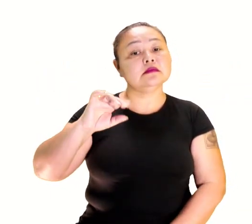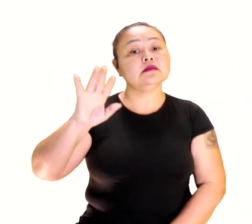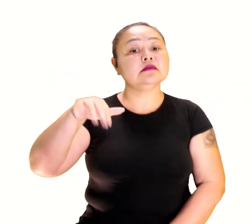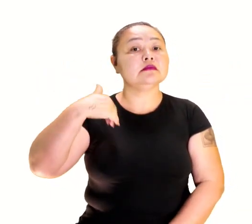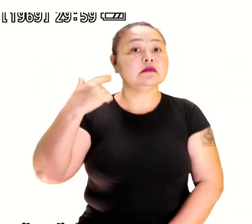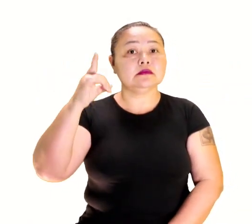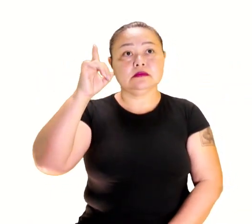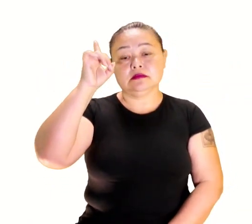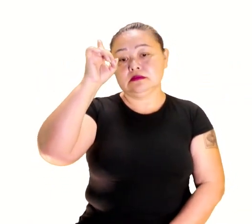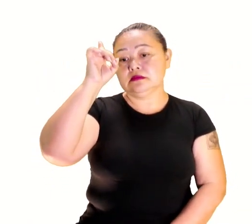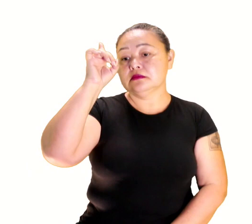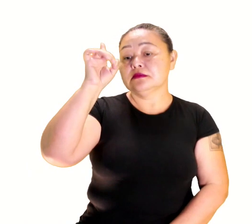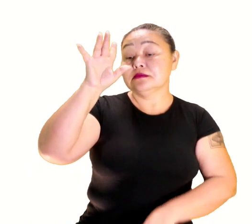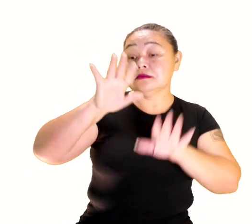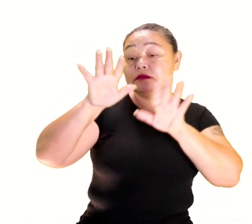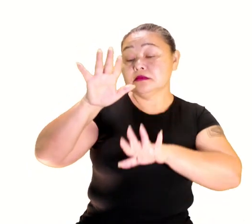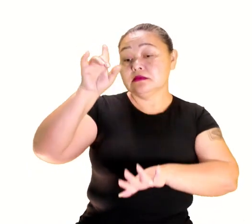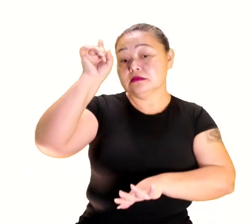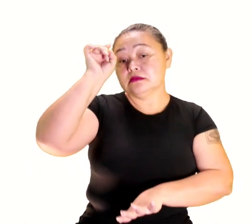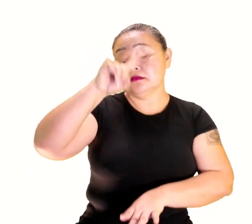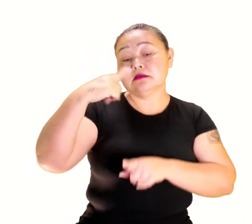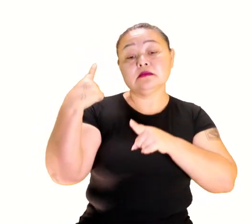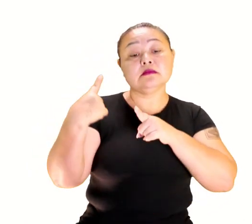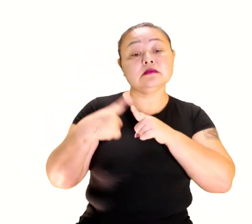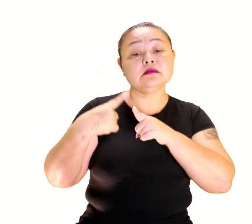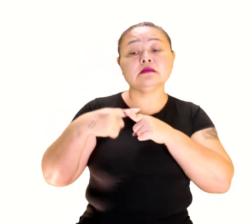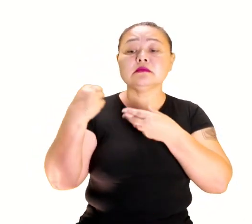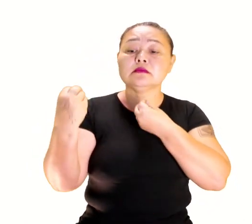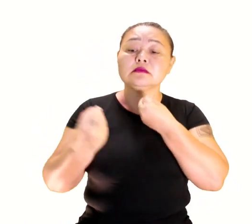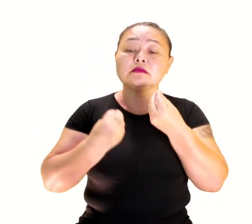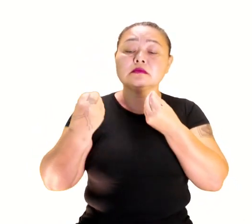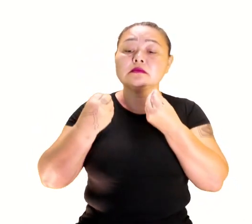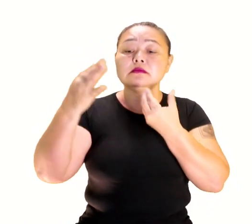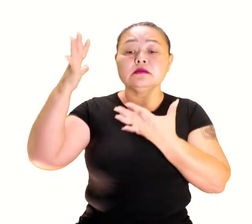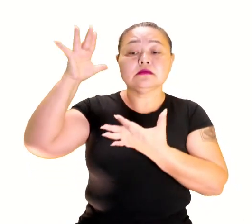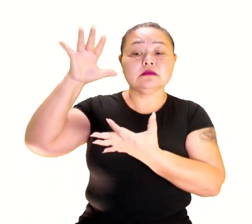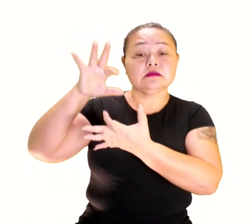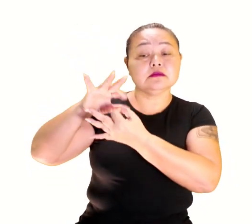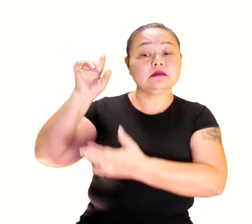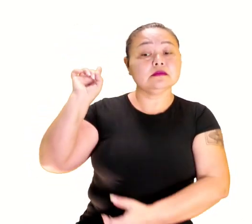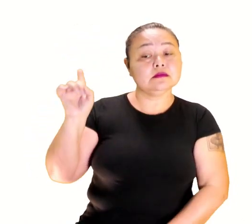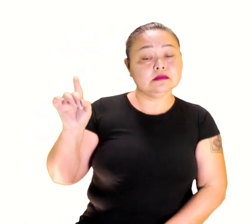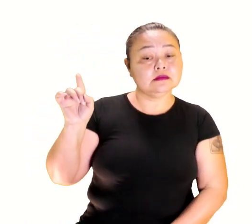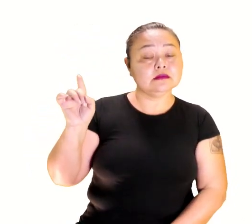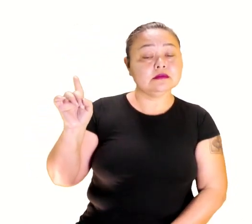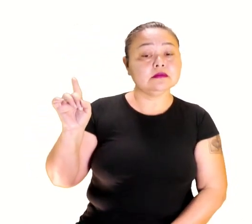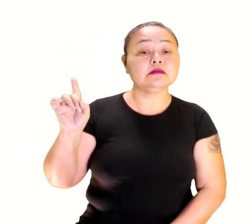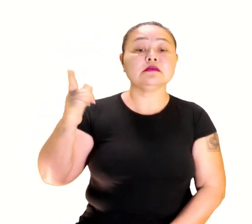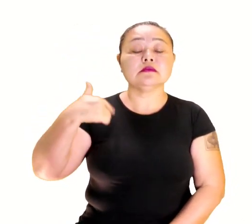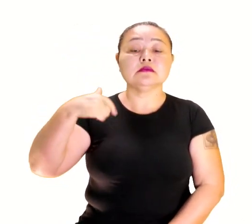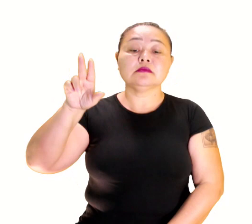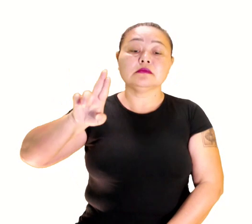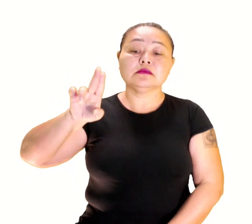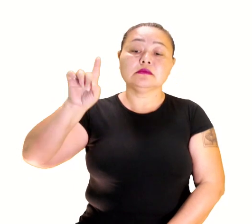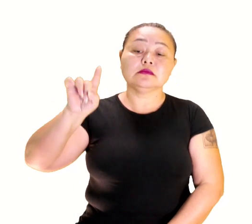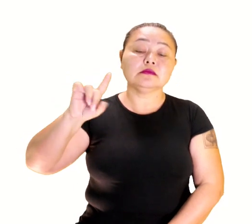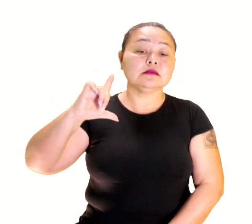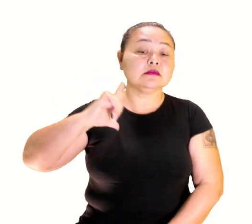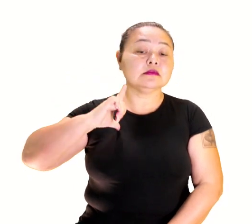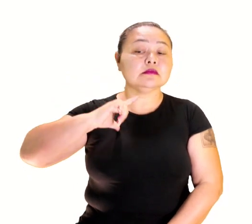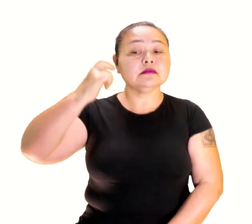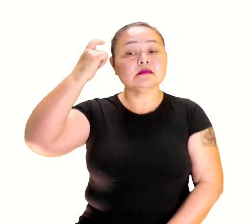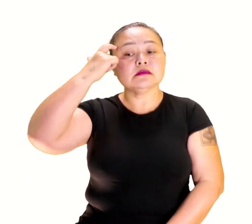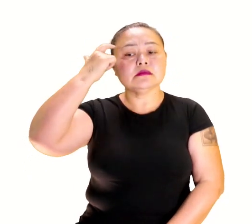fica complicado, porque como é que eu vou aplicar a lógica aqui? Olha só, para eu aplicar a lógica aqui, eu tenho que